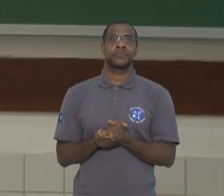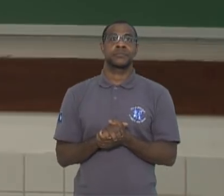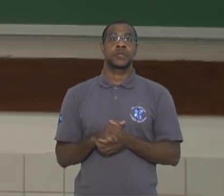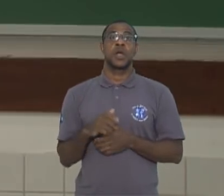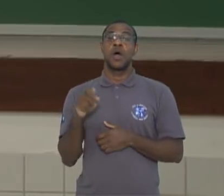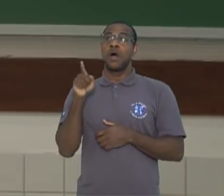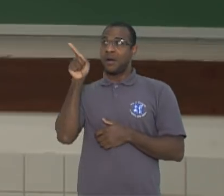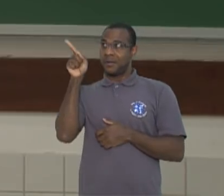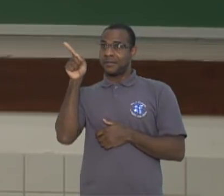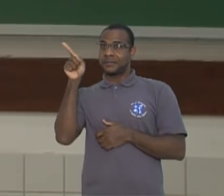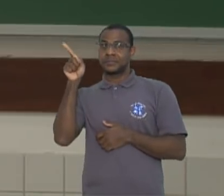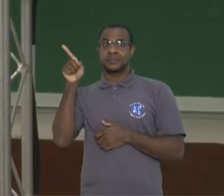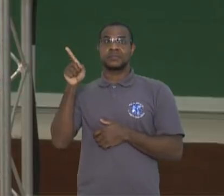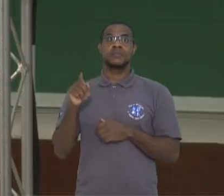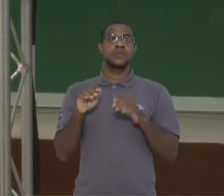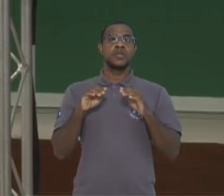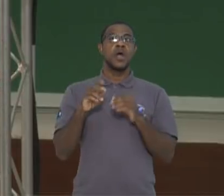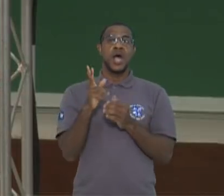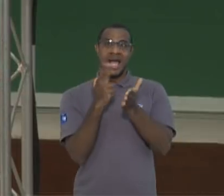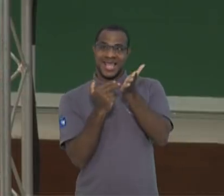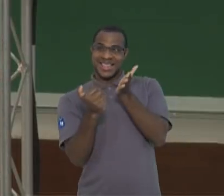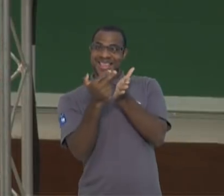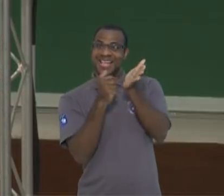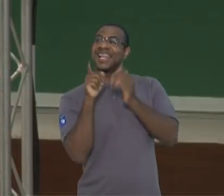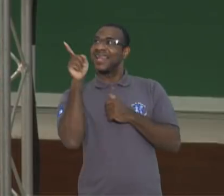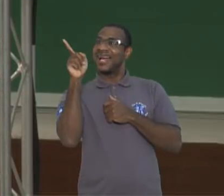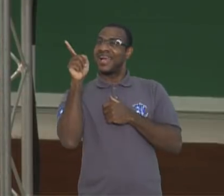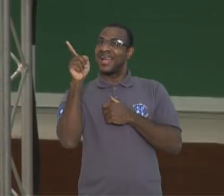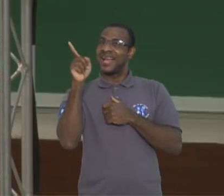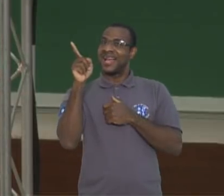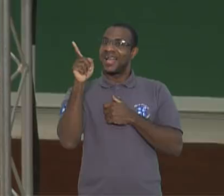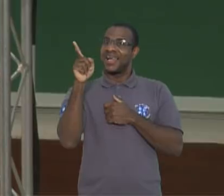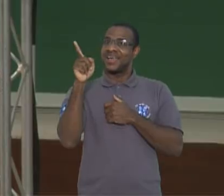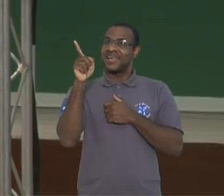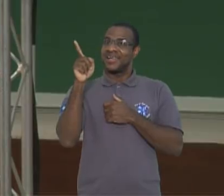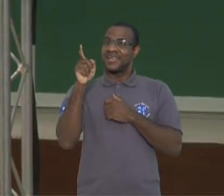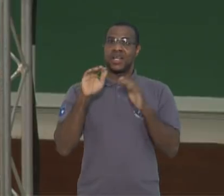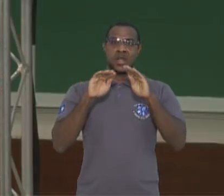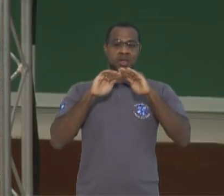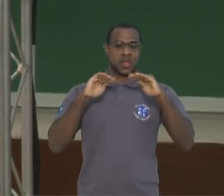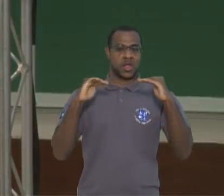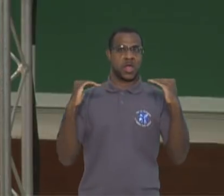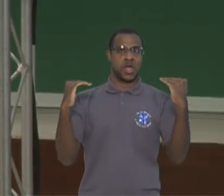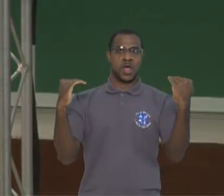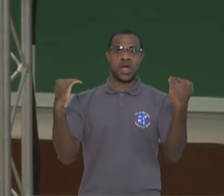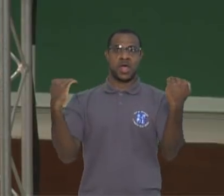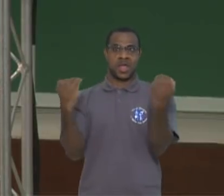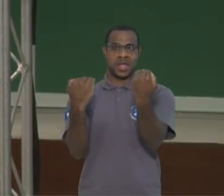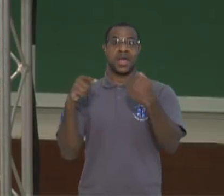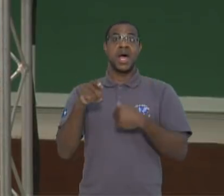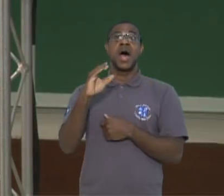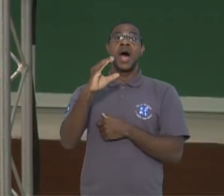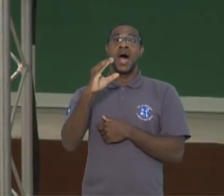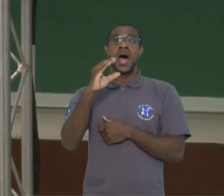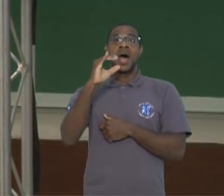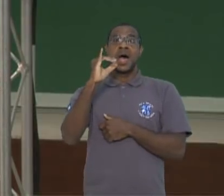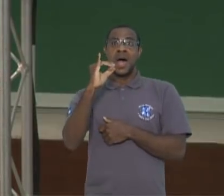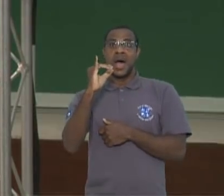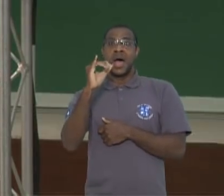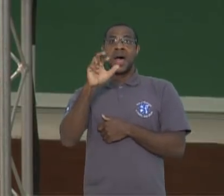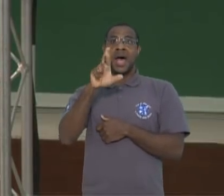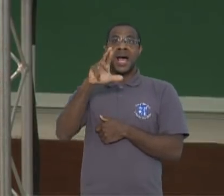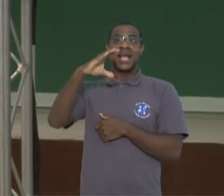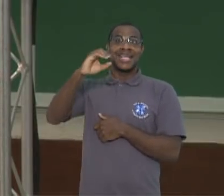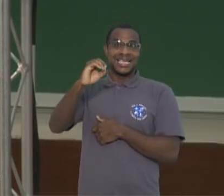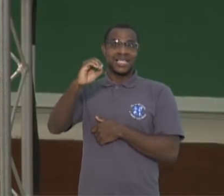Aqui, ó. O desenho do Circo Máximo, né? Então, ó, aqui ao redor, em volta, é a plateia, né? Então, o